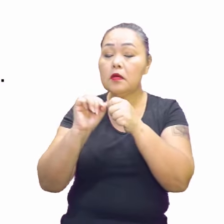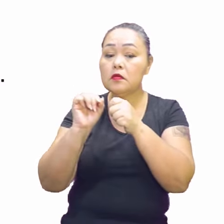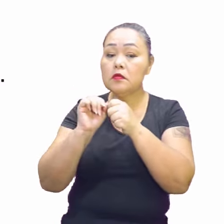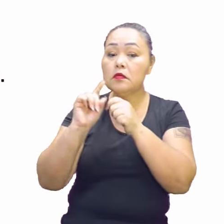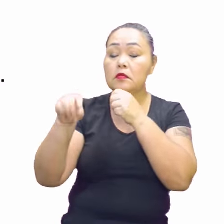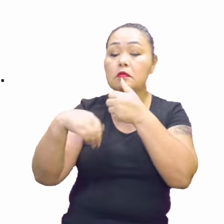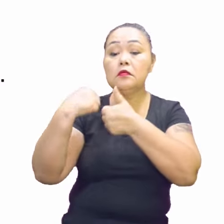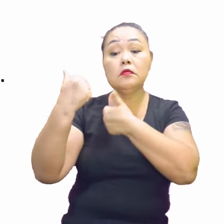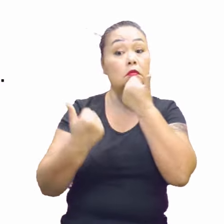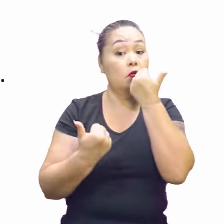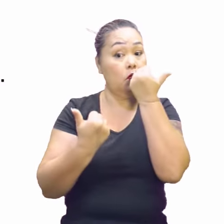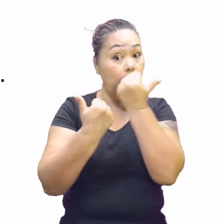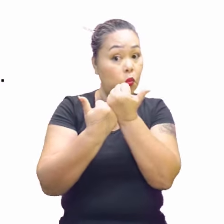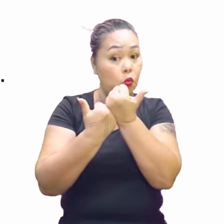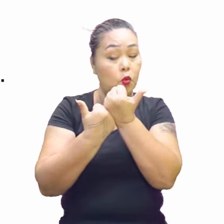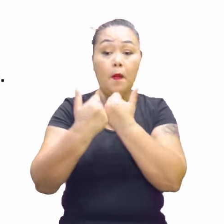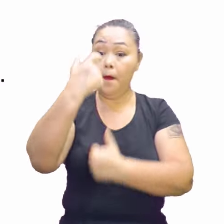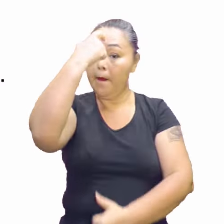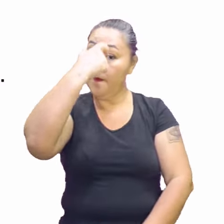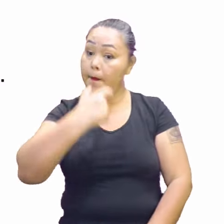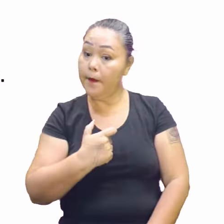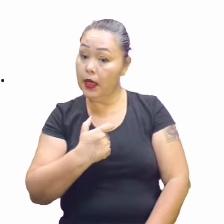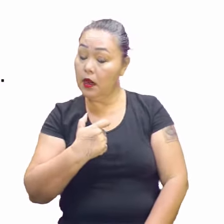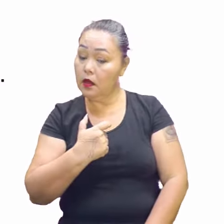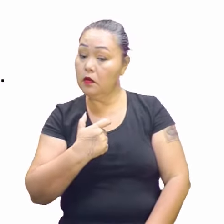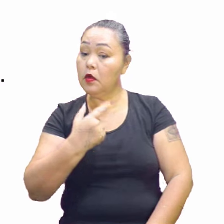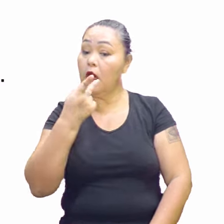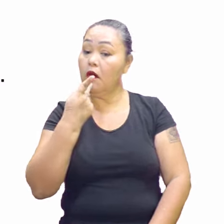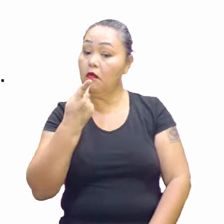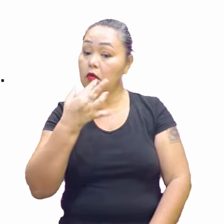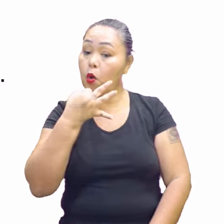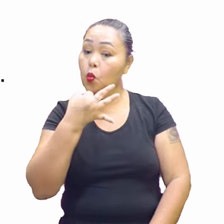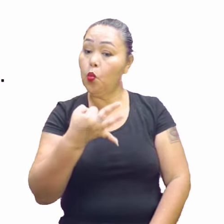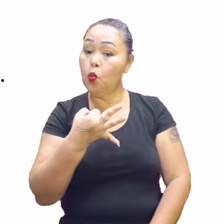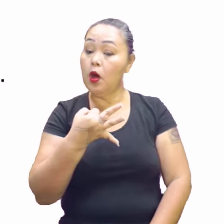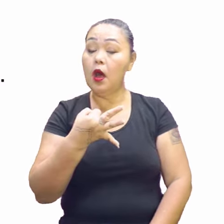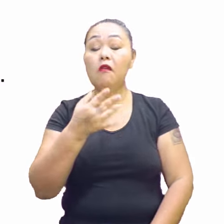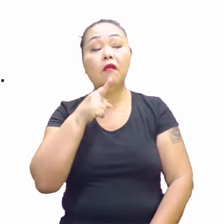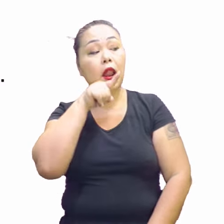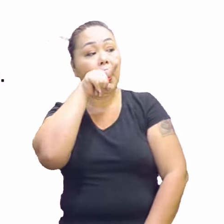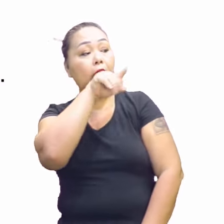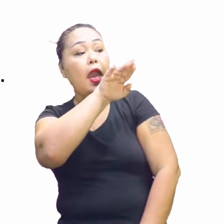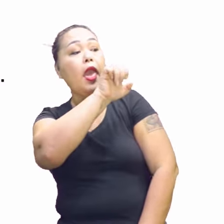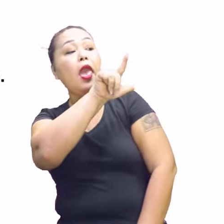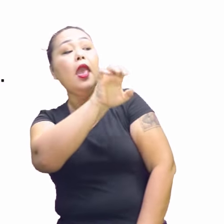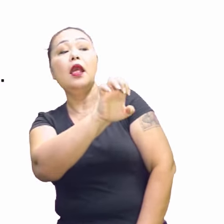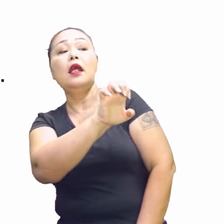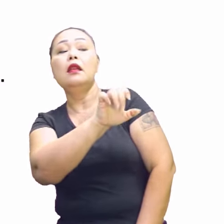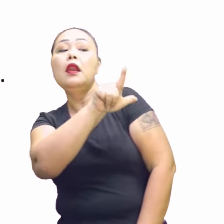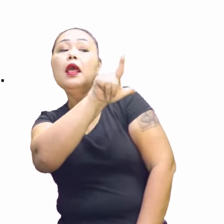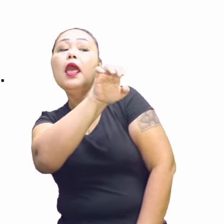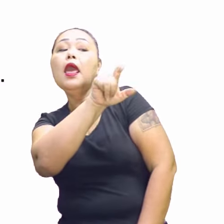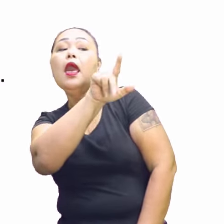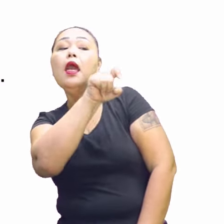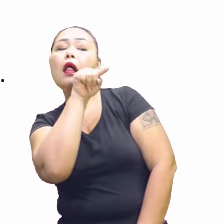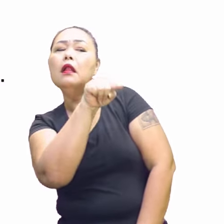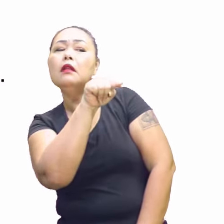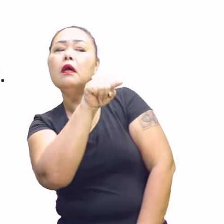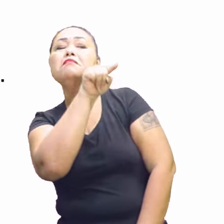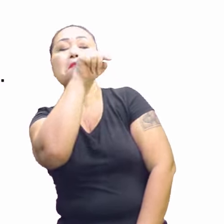for substituir por uma pessoa do discurso, eu vou usar ele, né? Ele